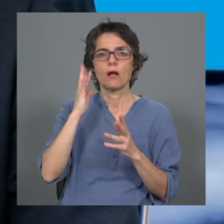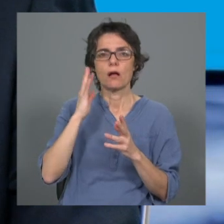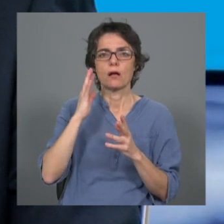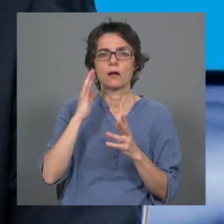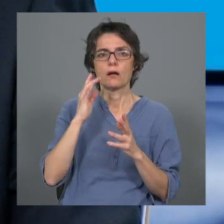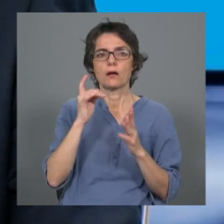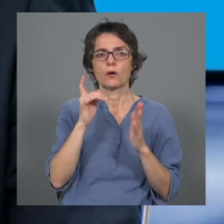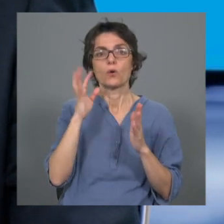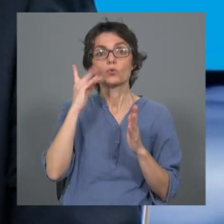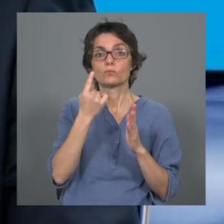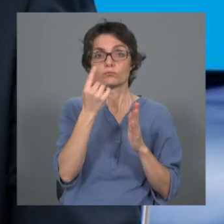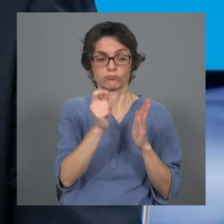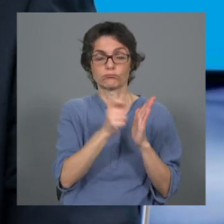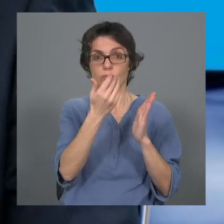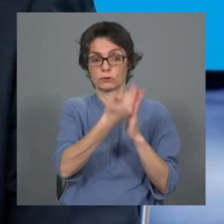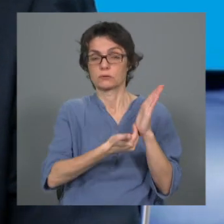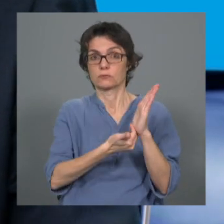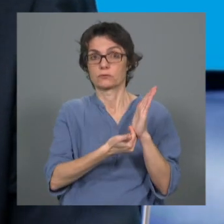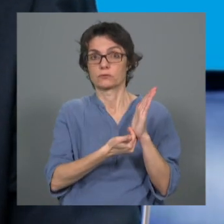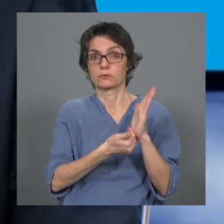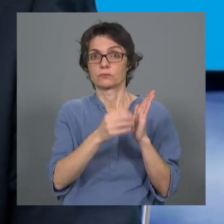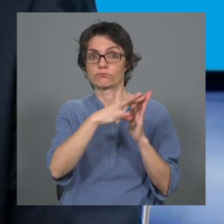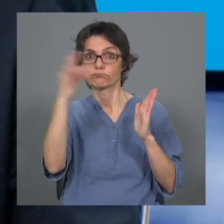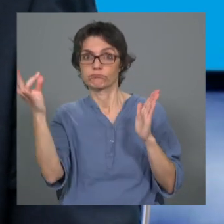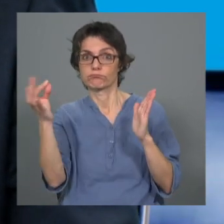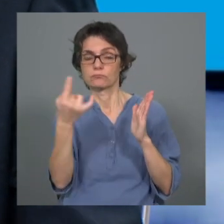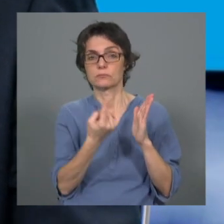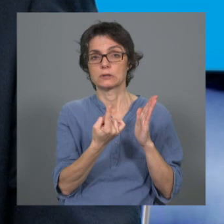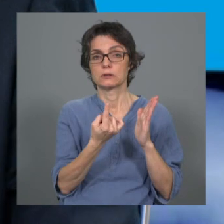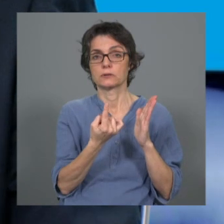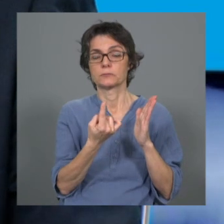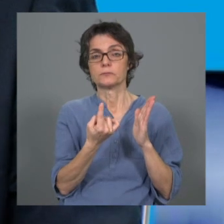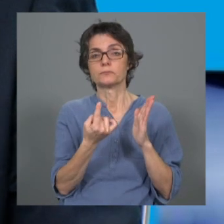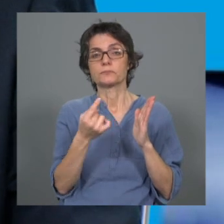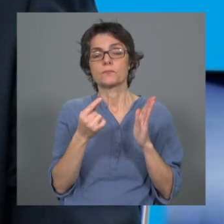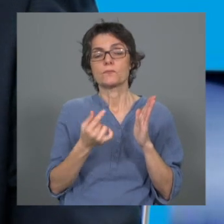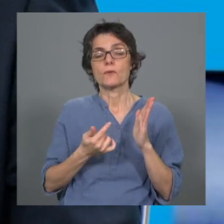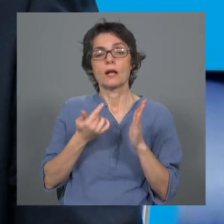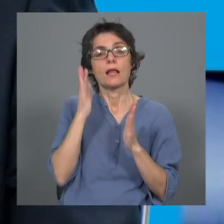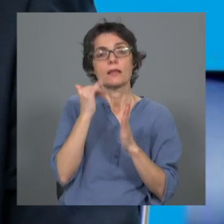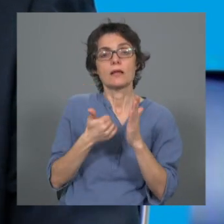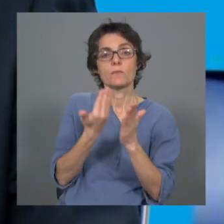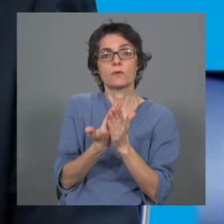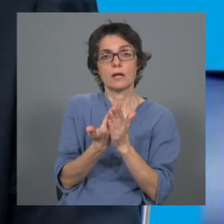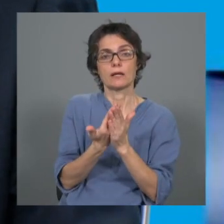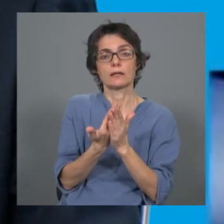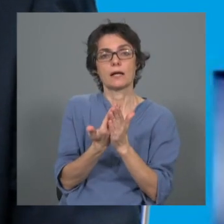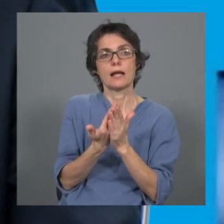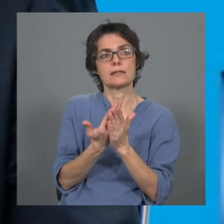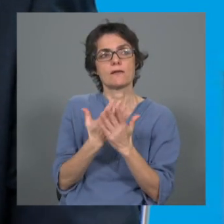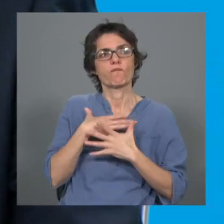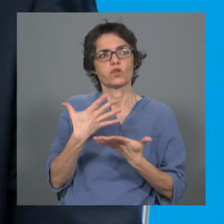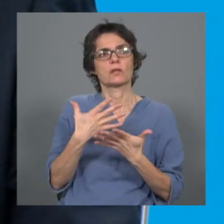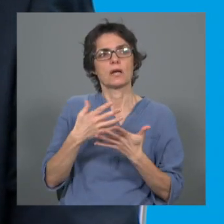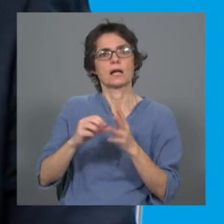Constituição, pegando naquilo também que é o Triplice Unus de Jesus e da Igreja, não é? Portanto,